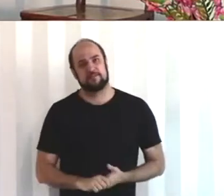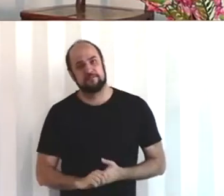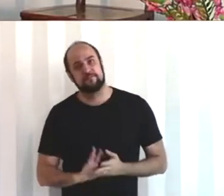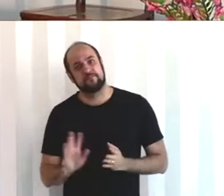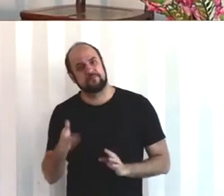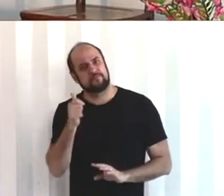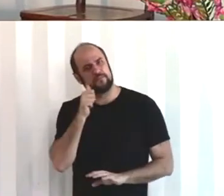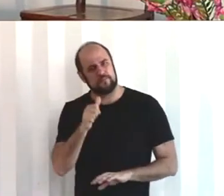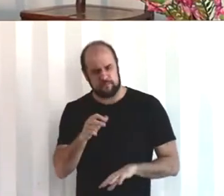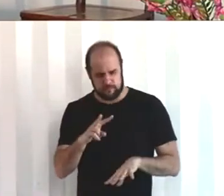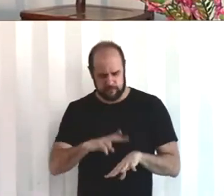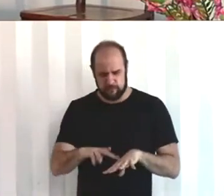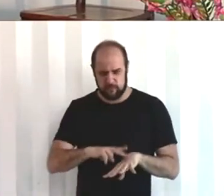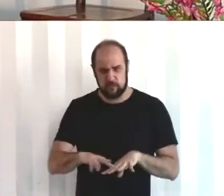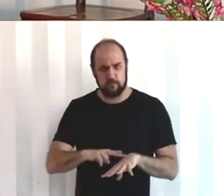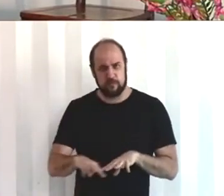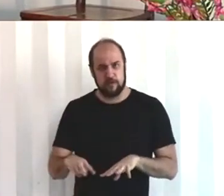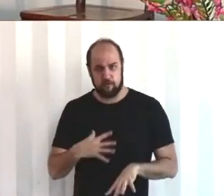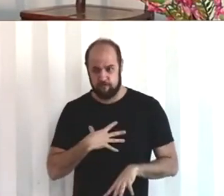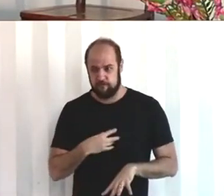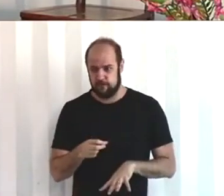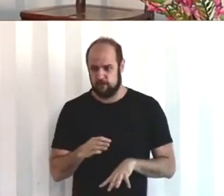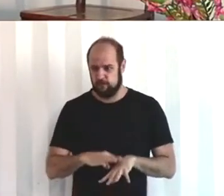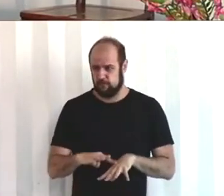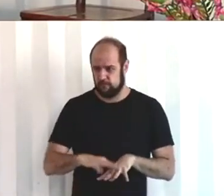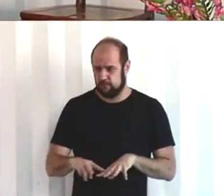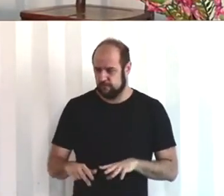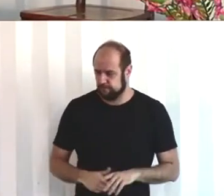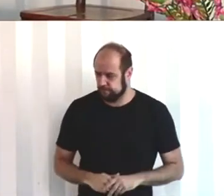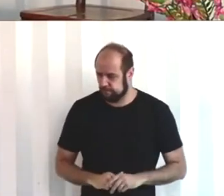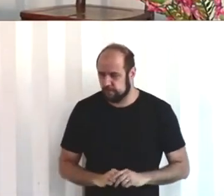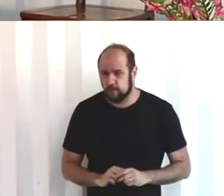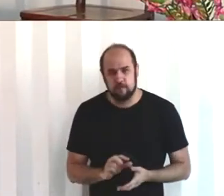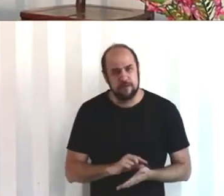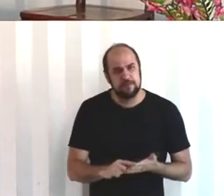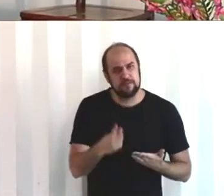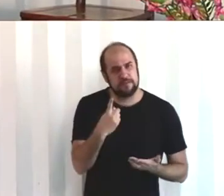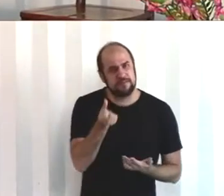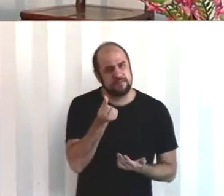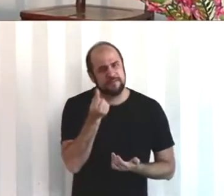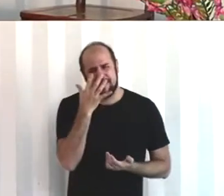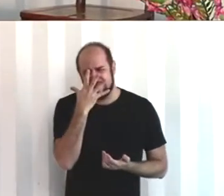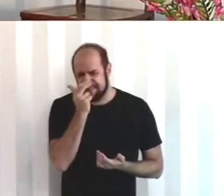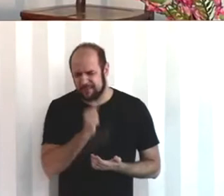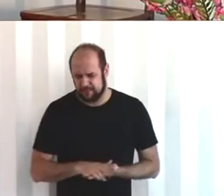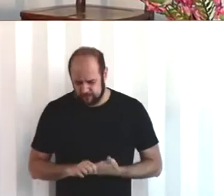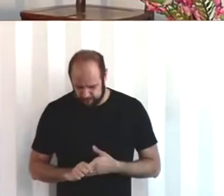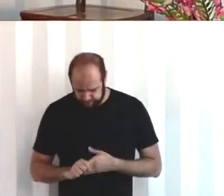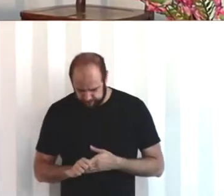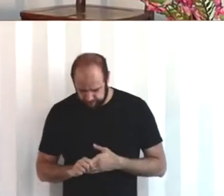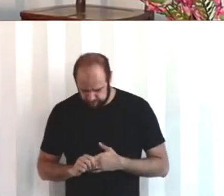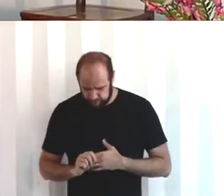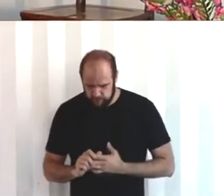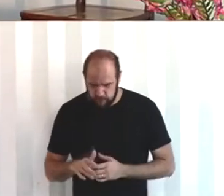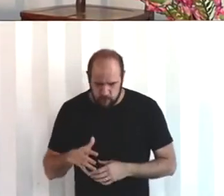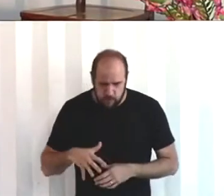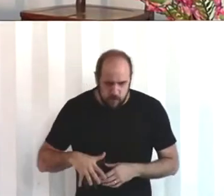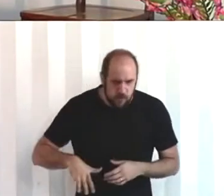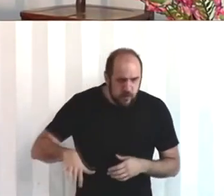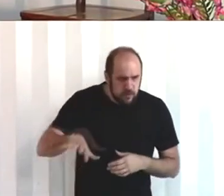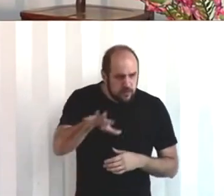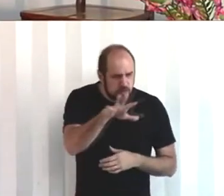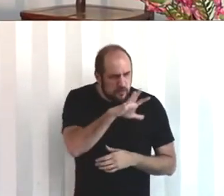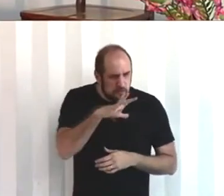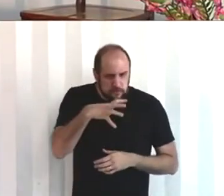de Naim, versículo 16, olha que coisa linda. Todos ficaram possuídos